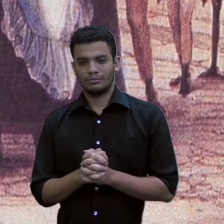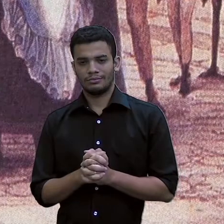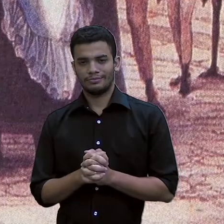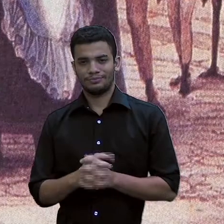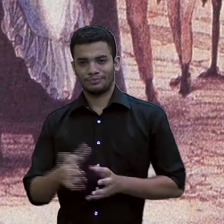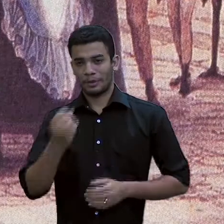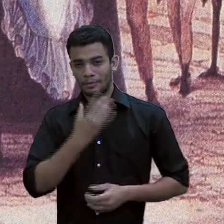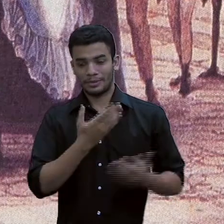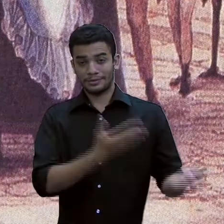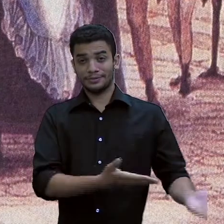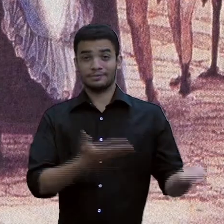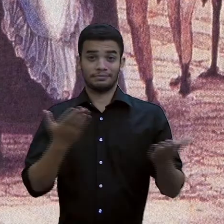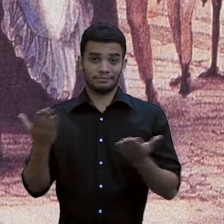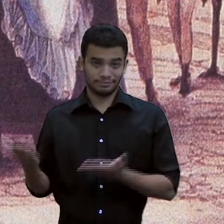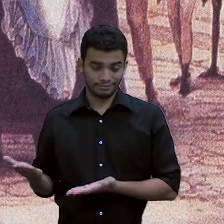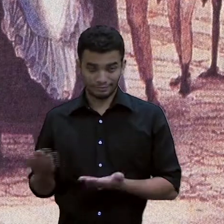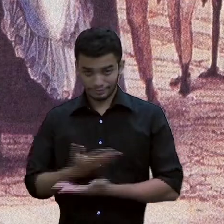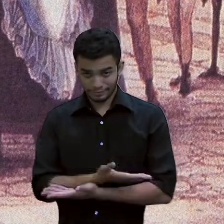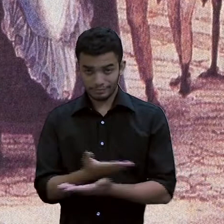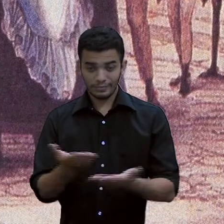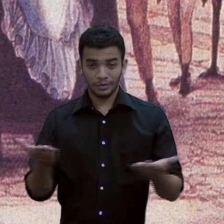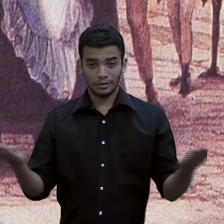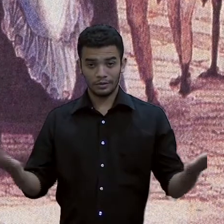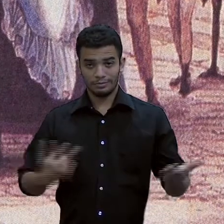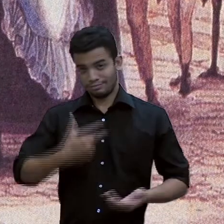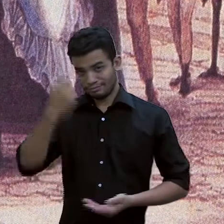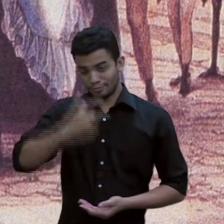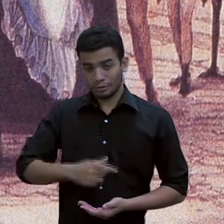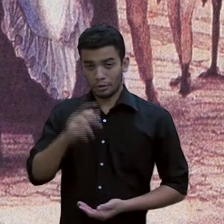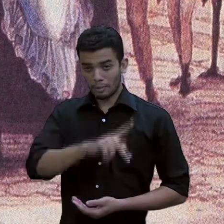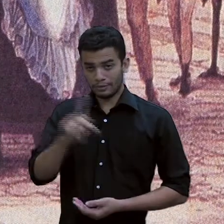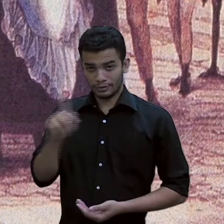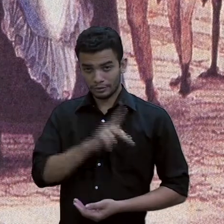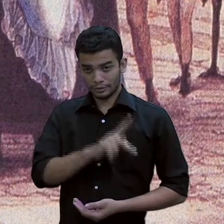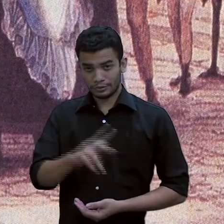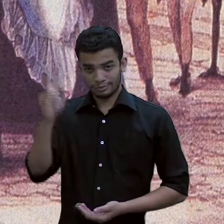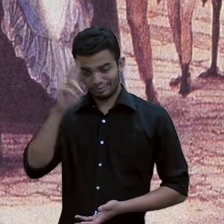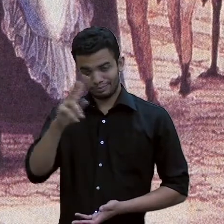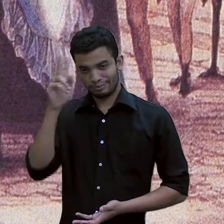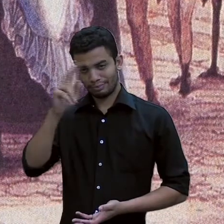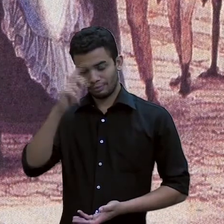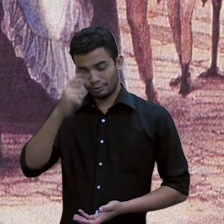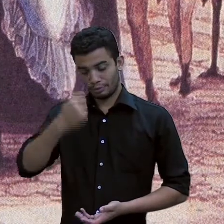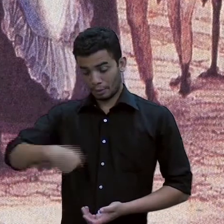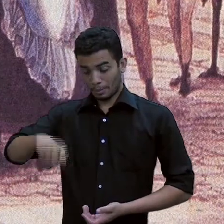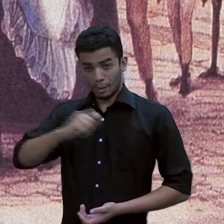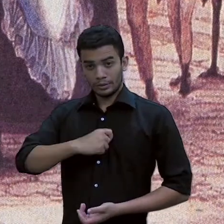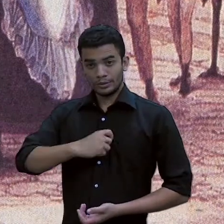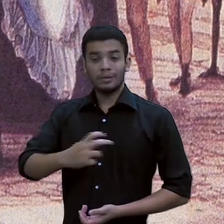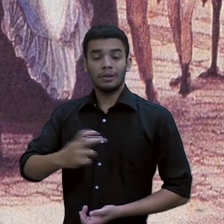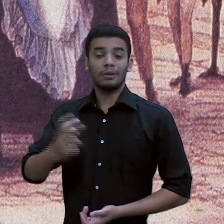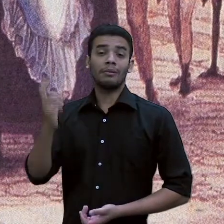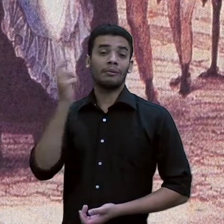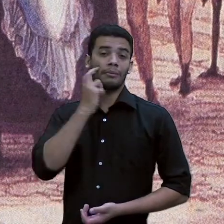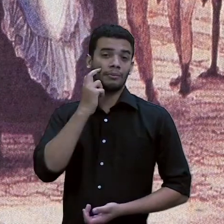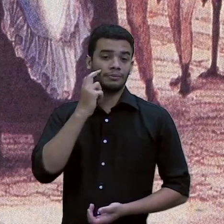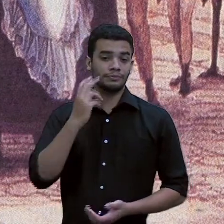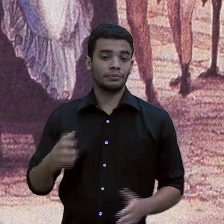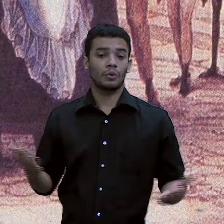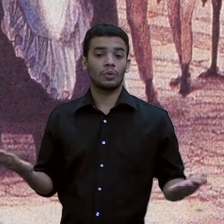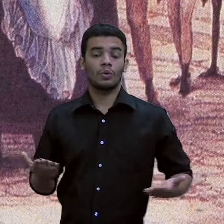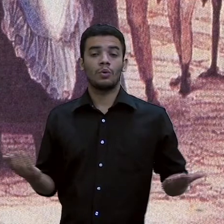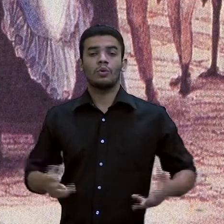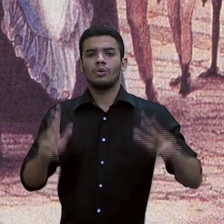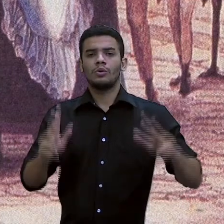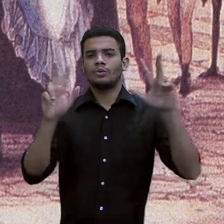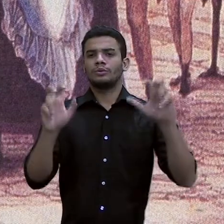Estudantes, bem-vindos a mais uma aula de História. Sou Jorge Joelito, seu professor. Vamos falar sobre a sociedade